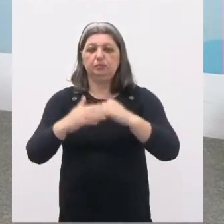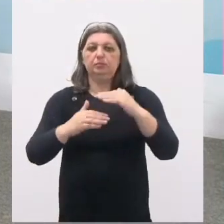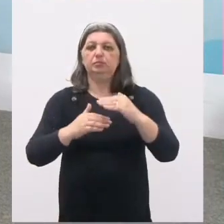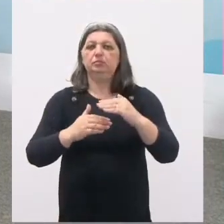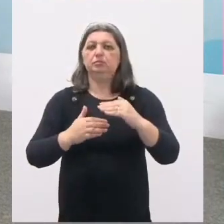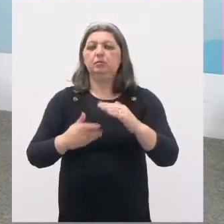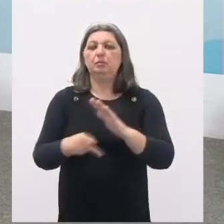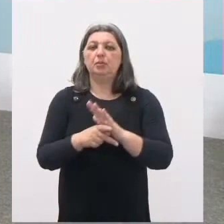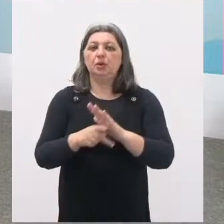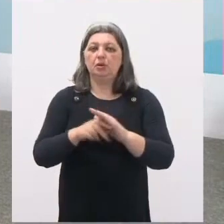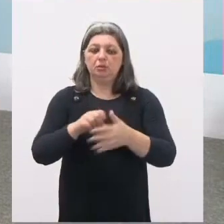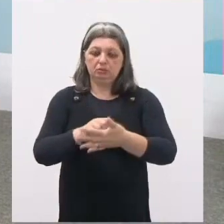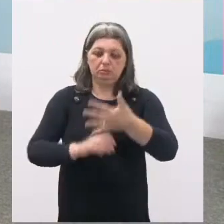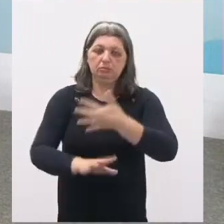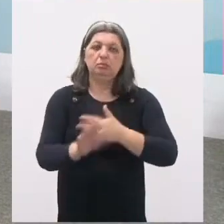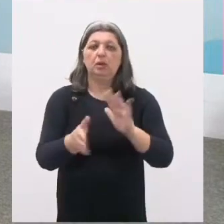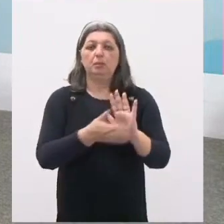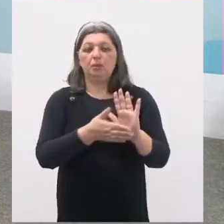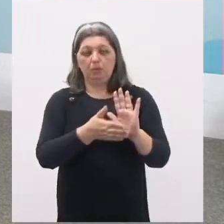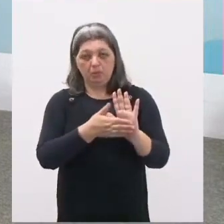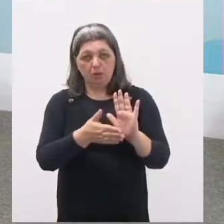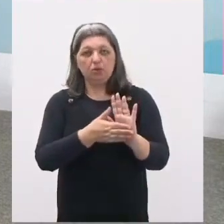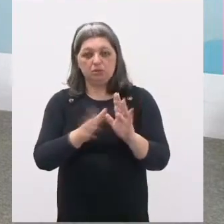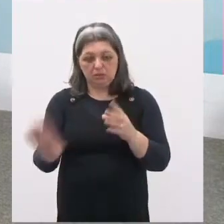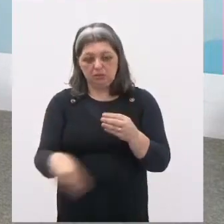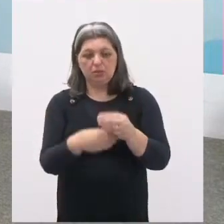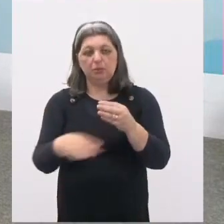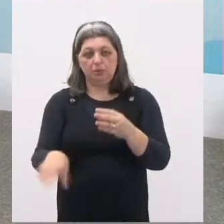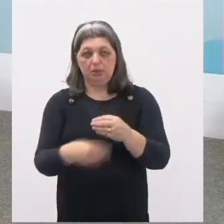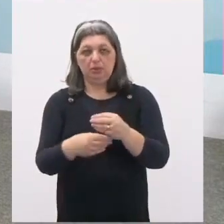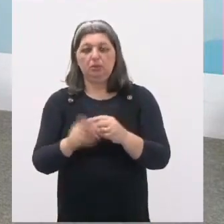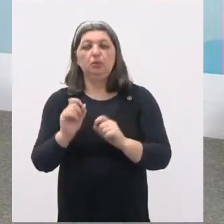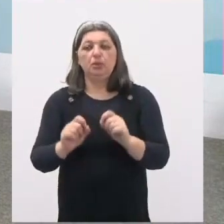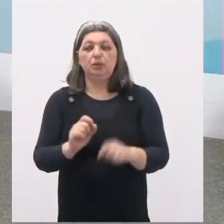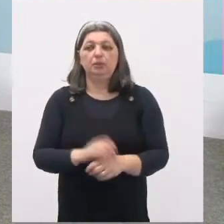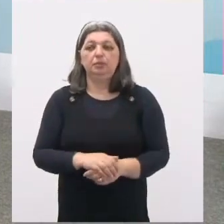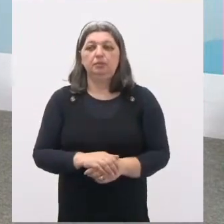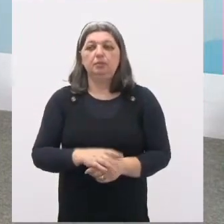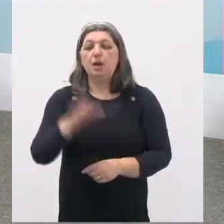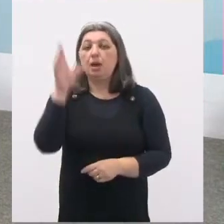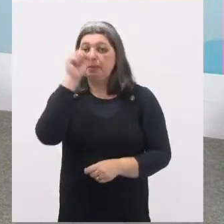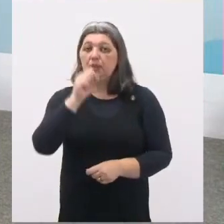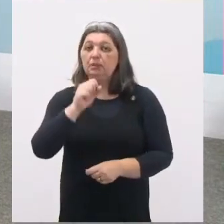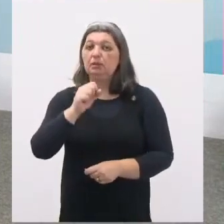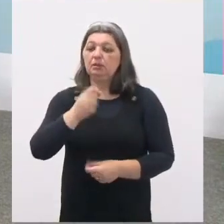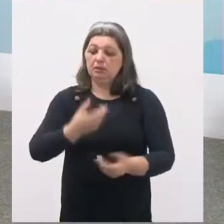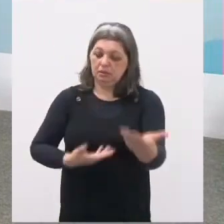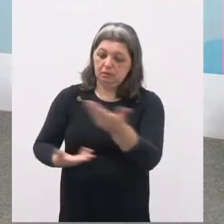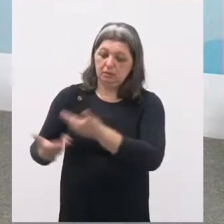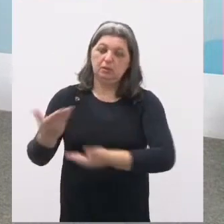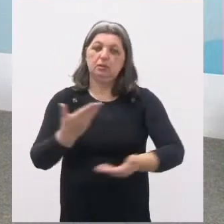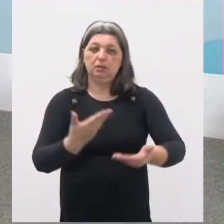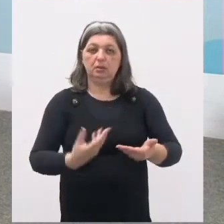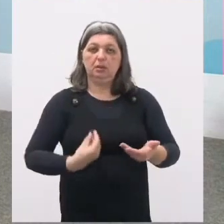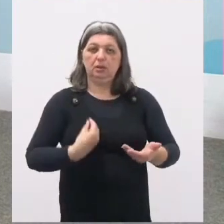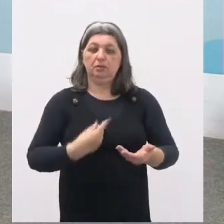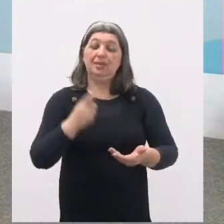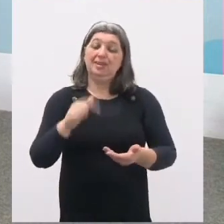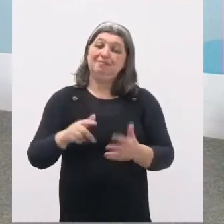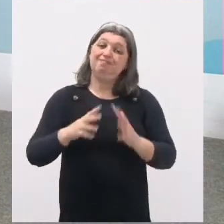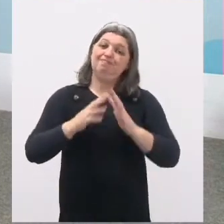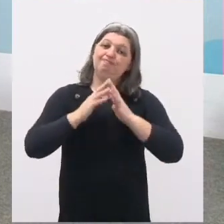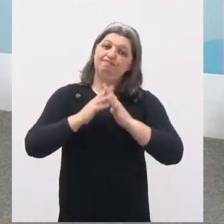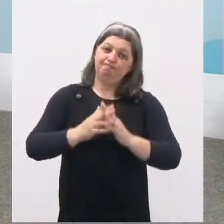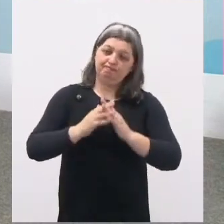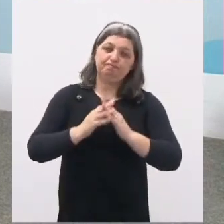os currículos, assim, as propostas, as implementações. Aprender a conviver, a meu ver, é um grau assim um pouco complexo e um grau